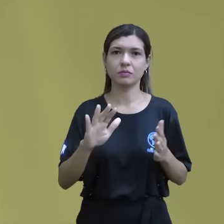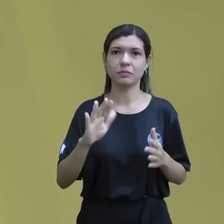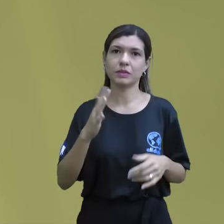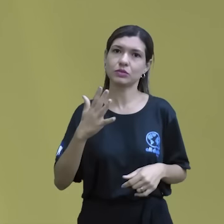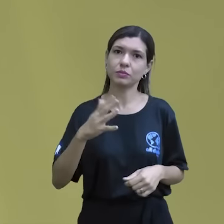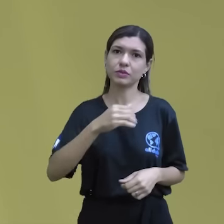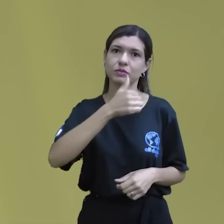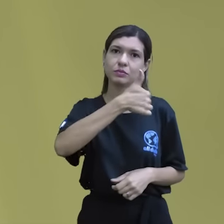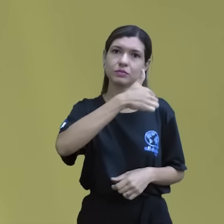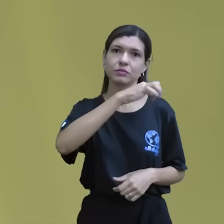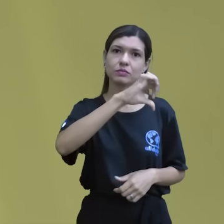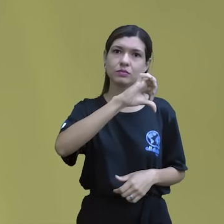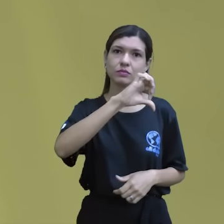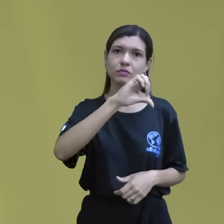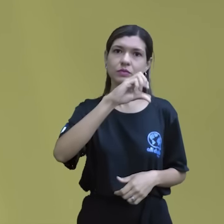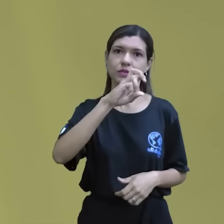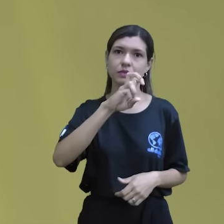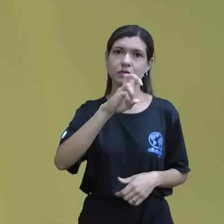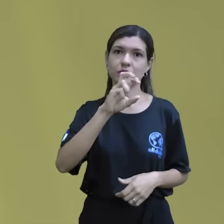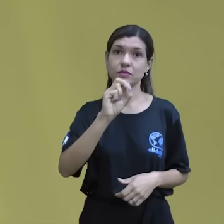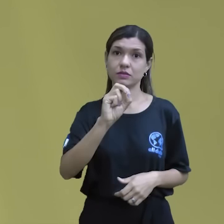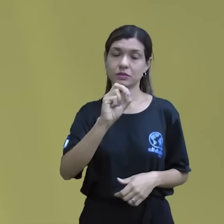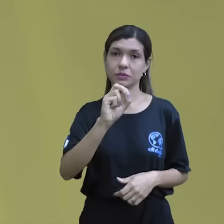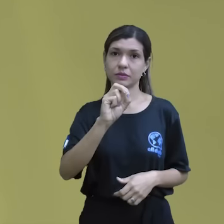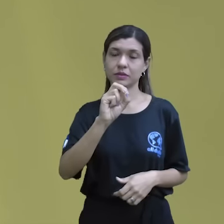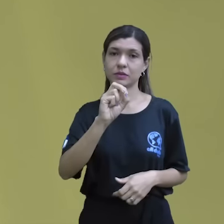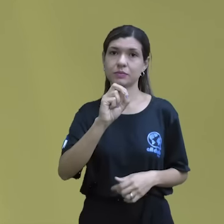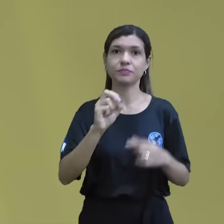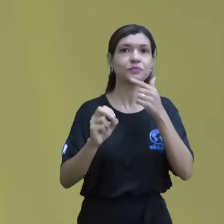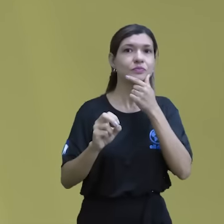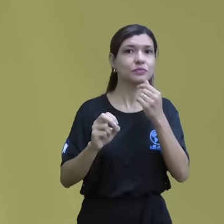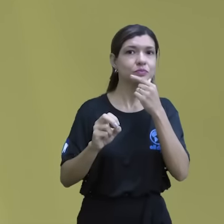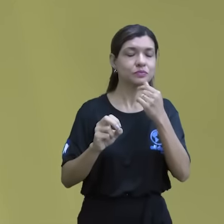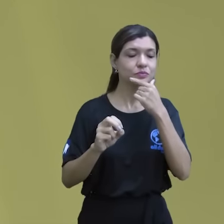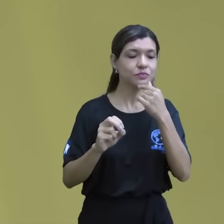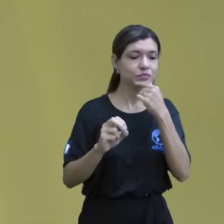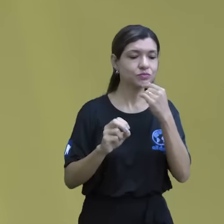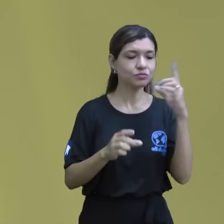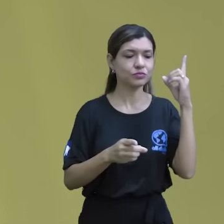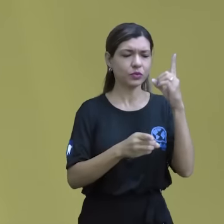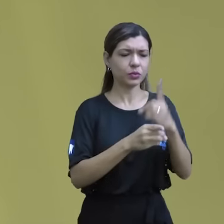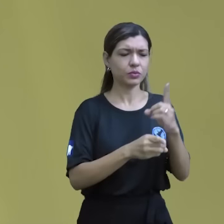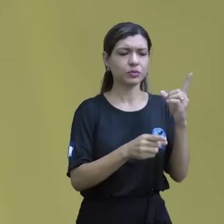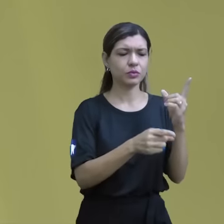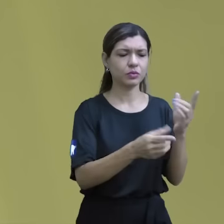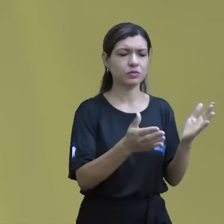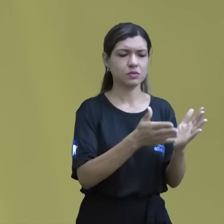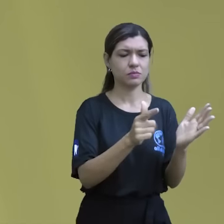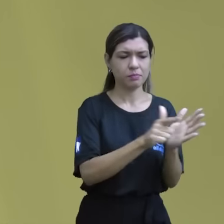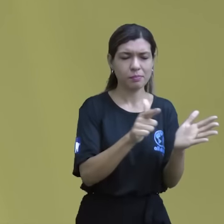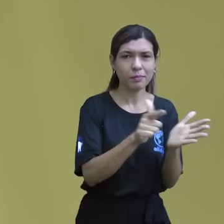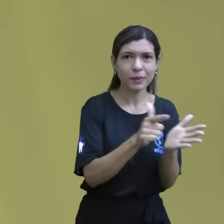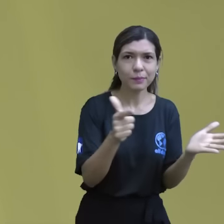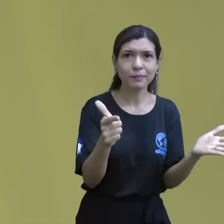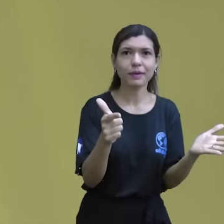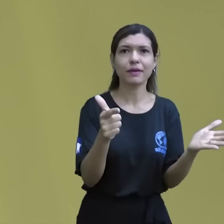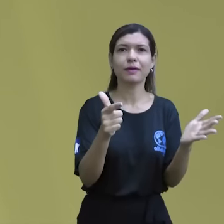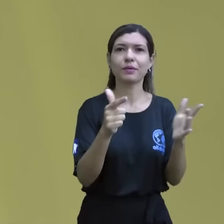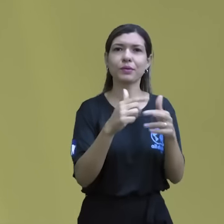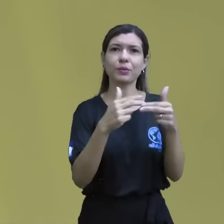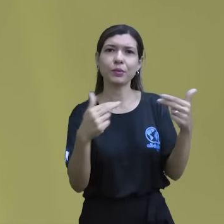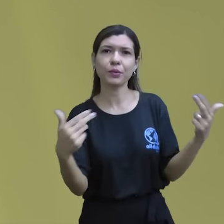ir, esses documentos já tinham rodado muito, eu consigo ir ao Instituto de Psiquiatria, e,